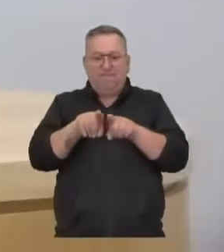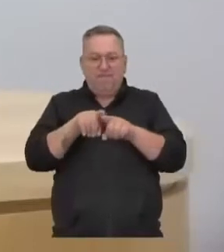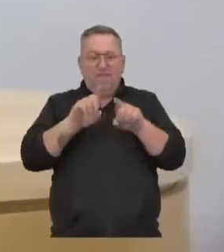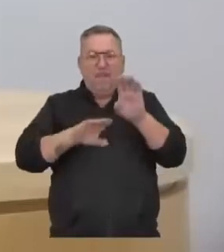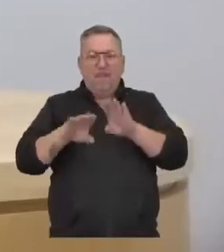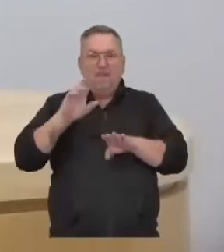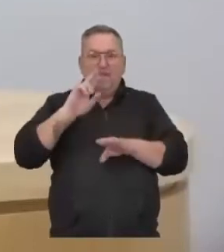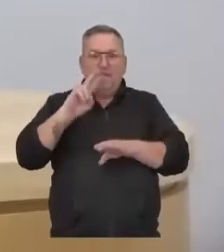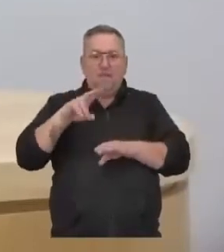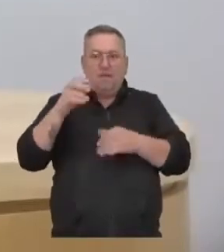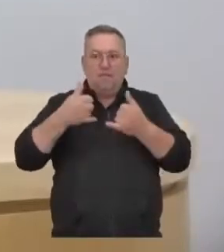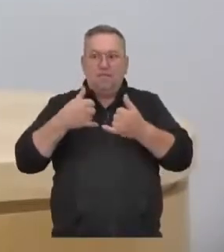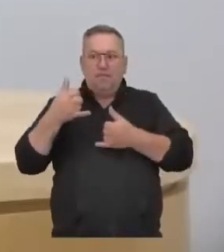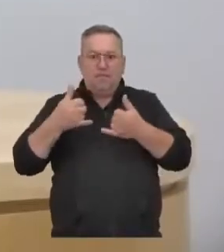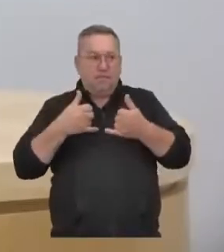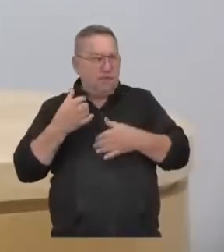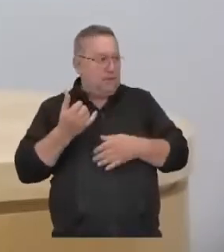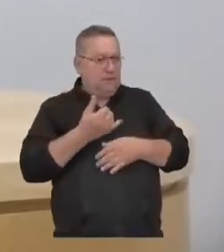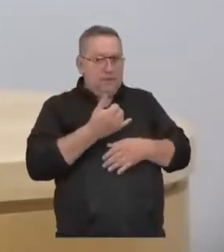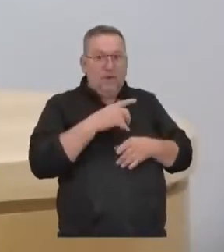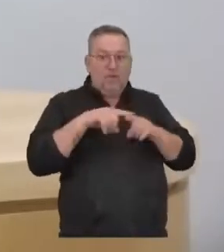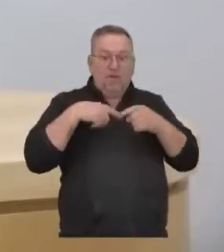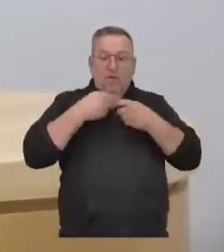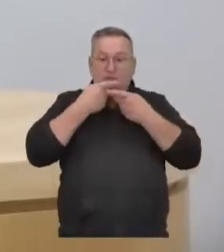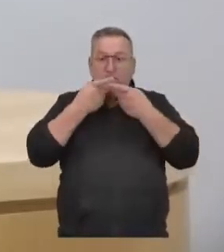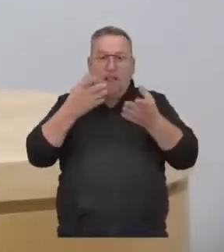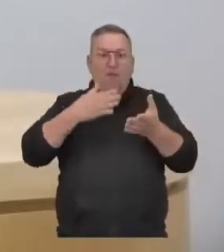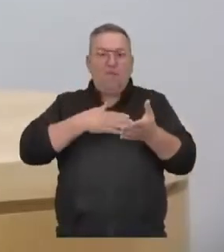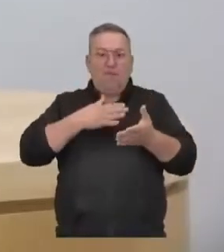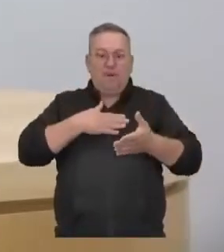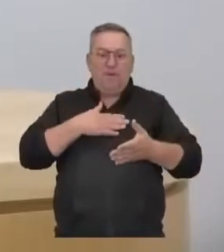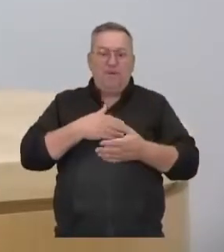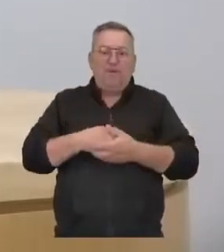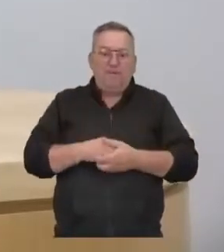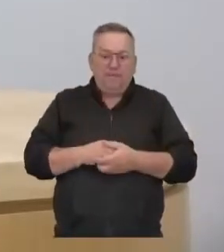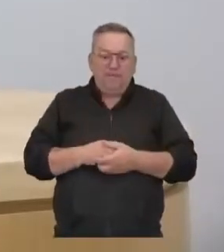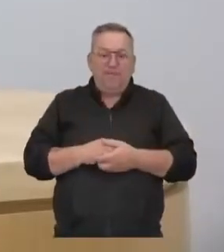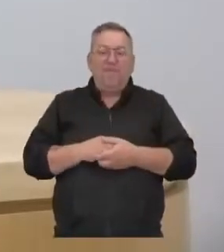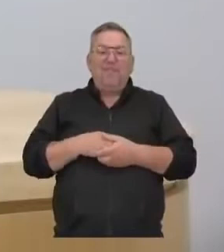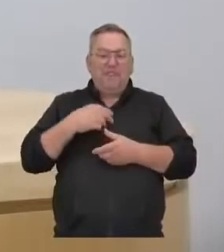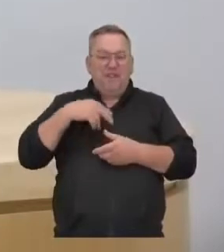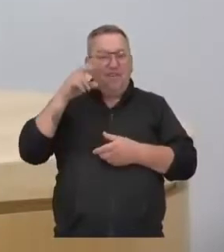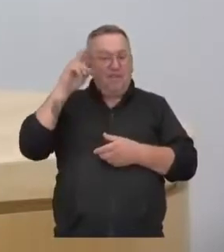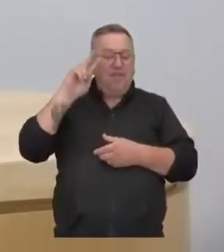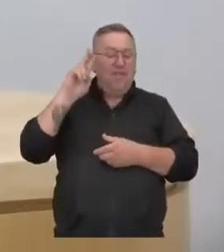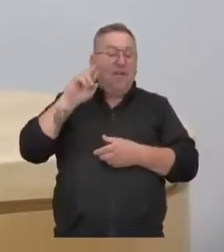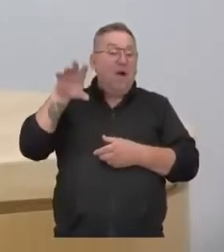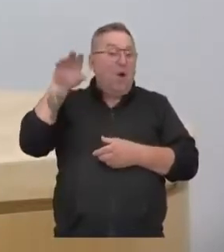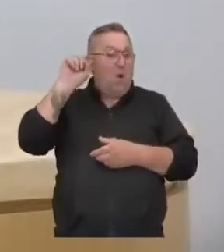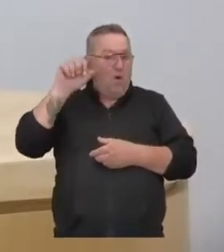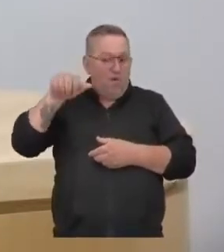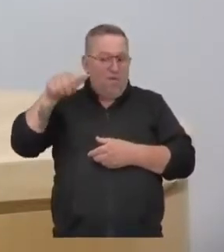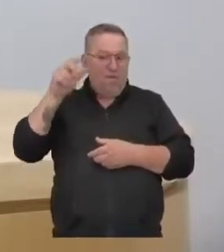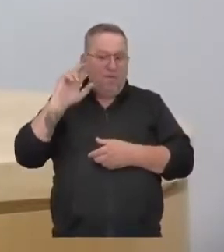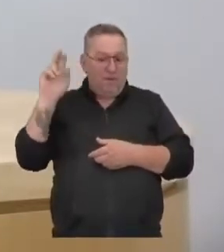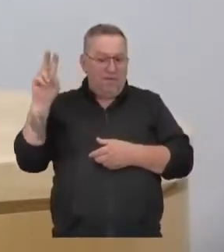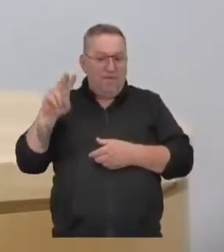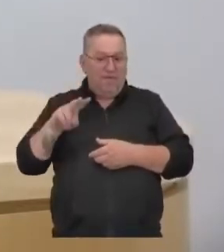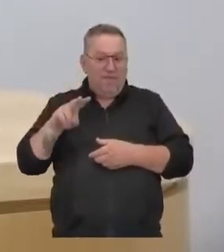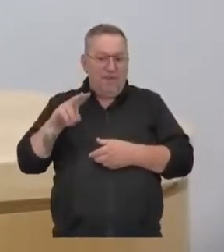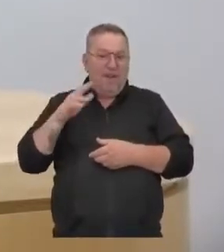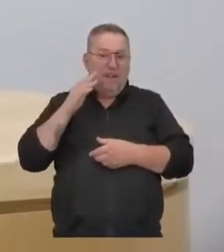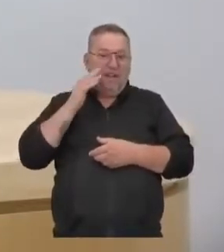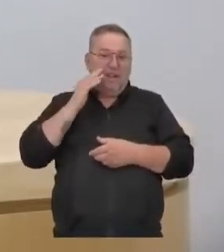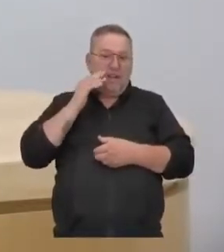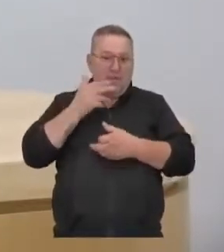já quer contar o nosso. Sim, né? nossa, isso é pior ainda, né? De ouvir primeiro e depois contar, né? Sabe aquela coisa assim,